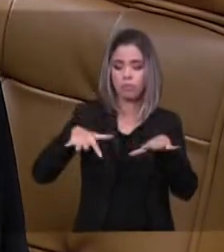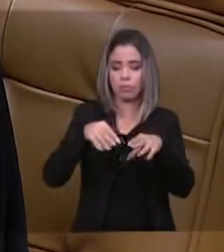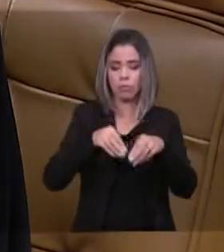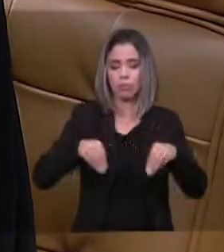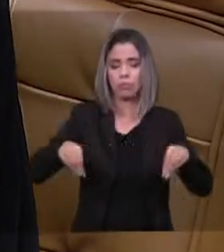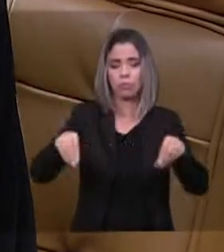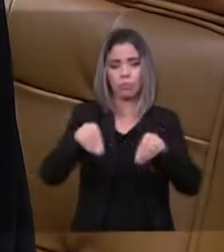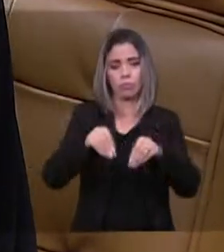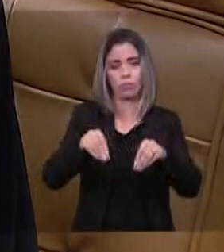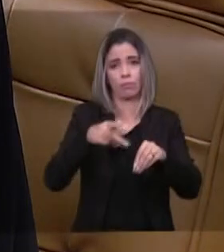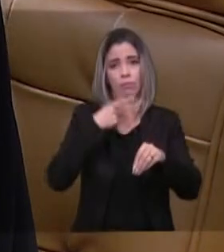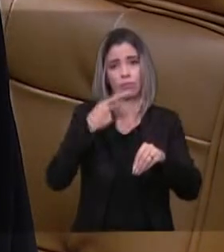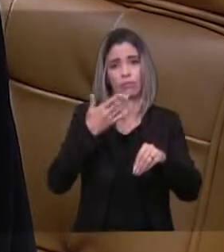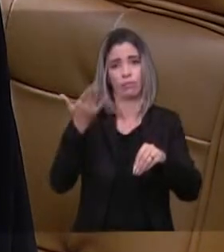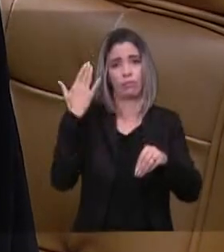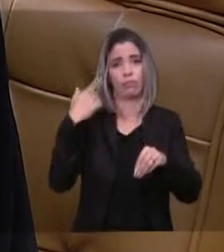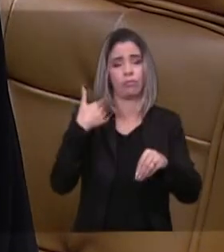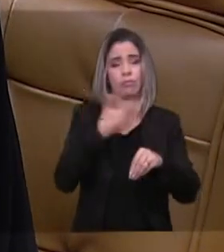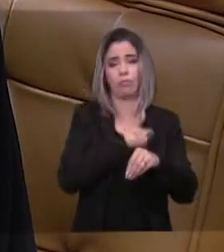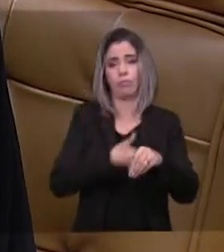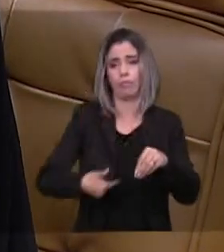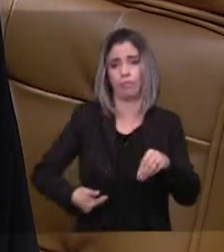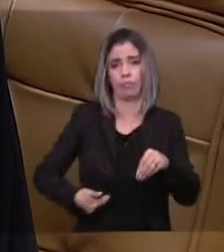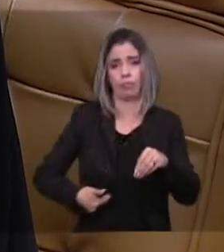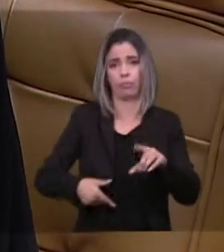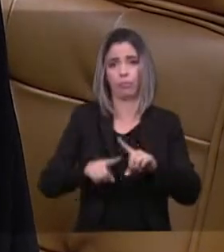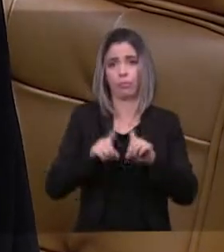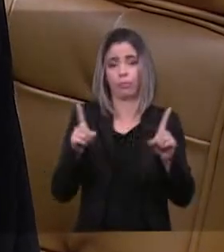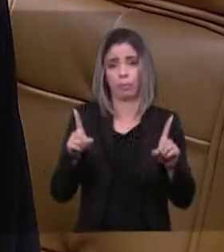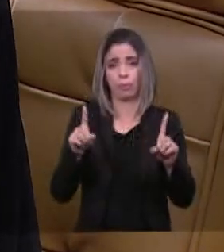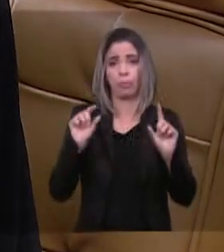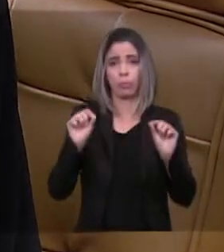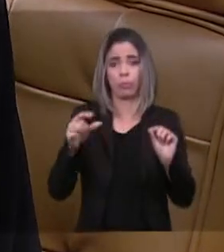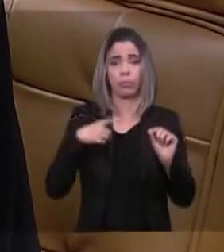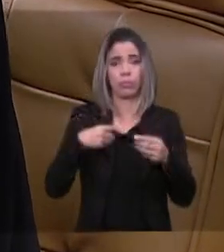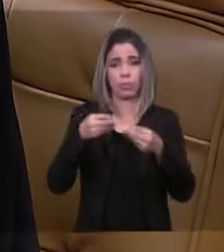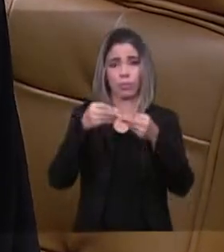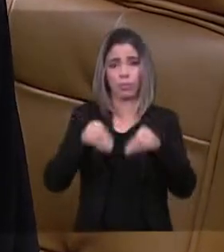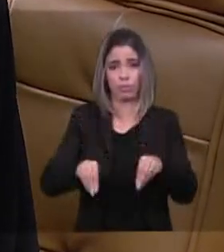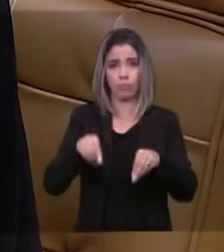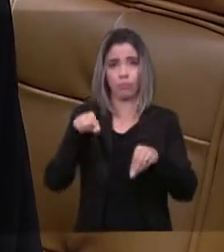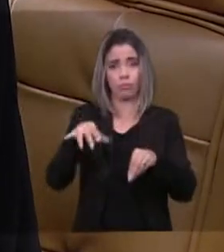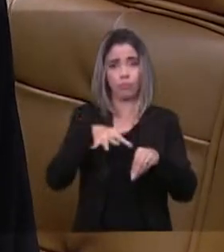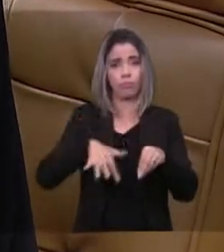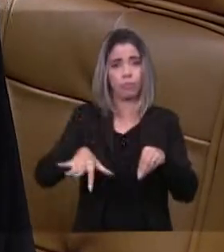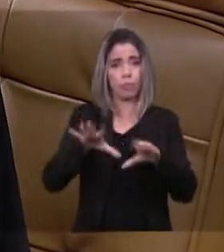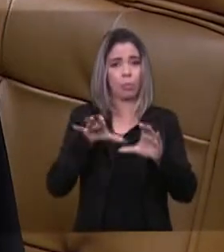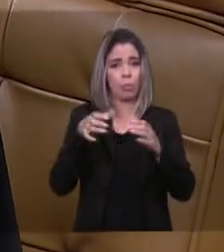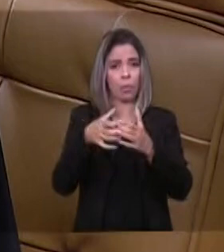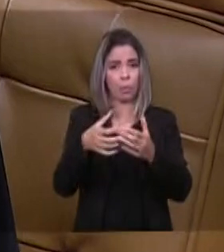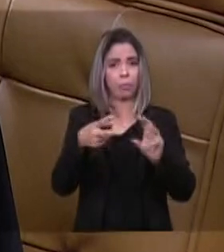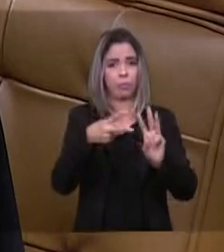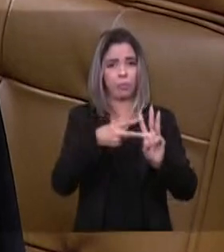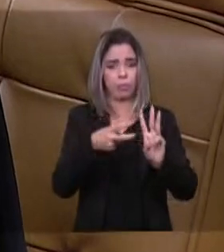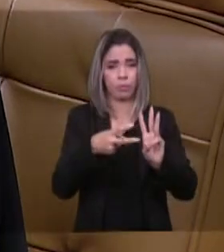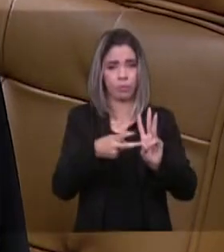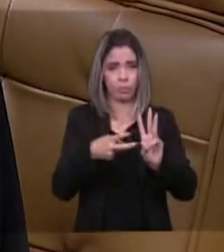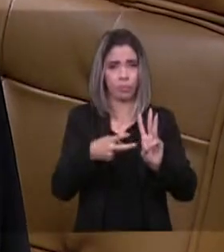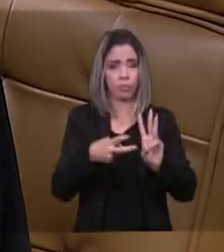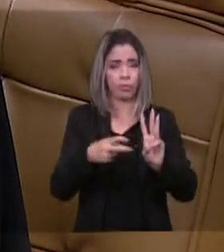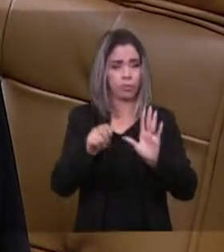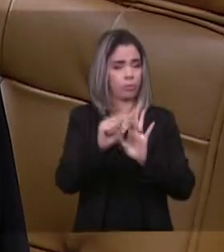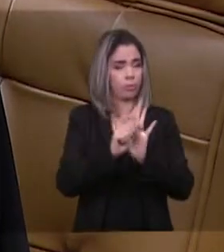públicas. Ademais, como é de conhecimento geral, para além dos danos à população indígena, no longo dos séculos, o